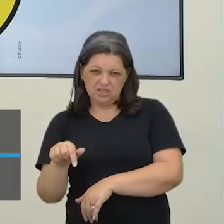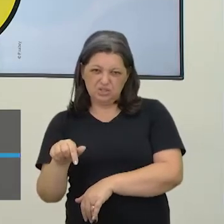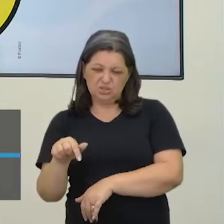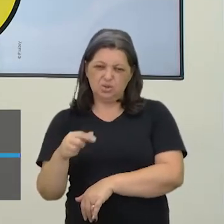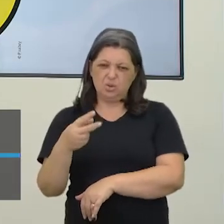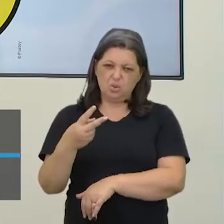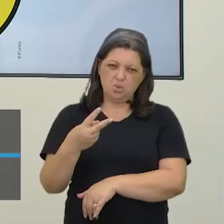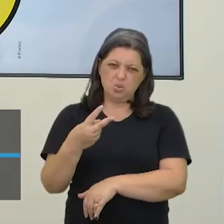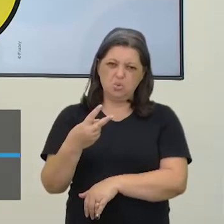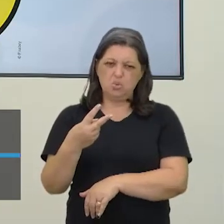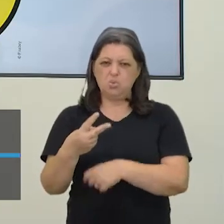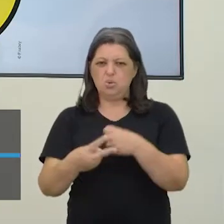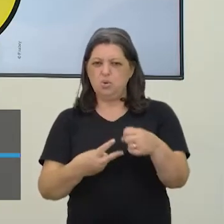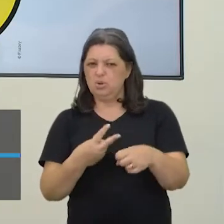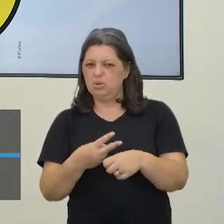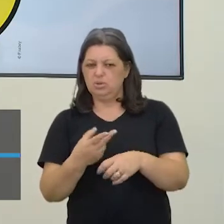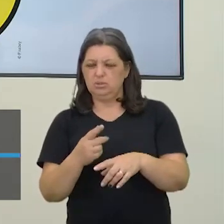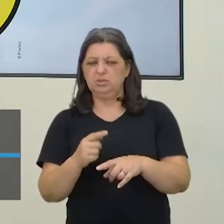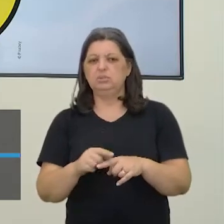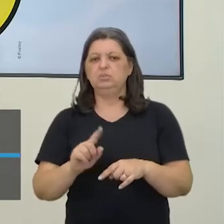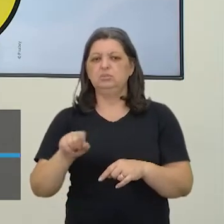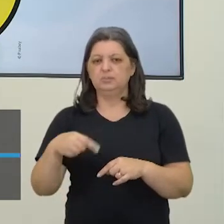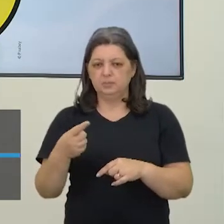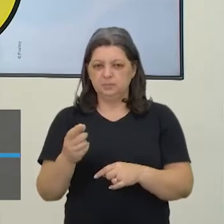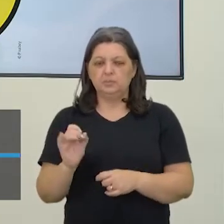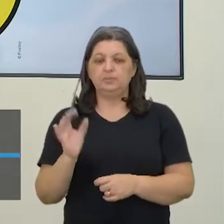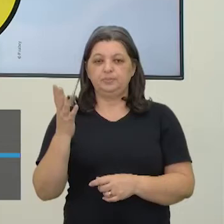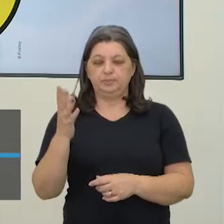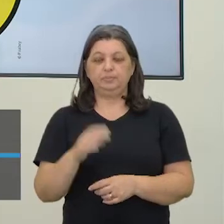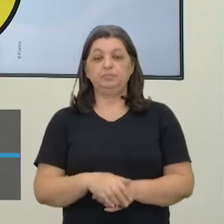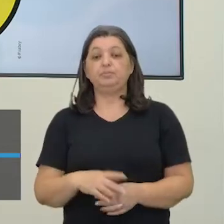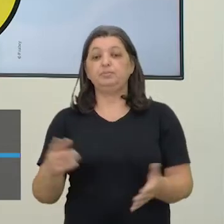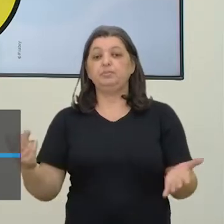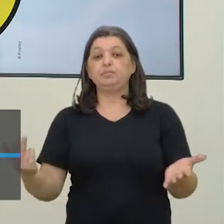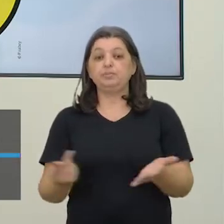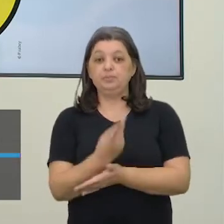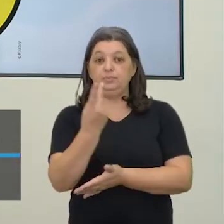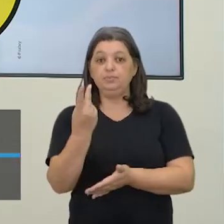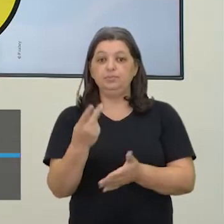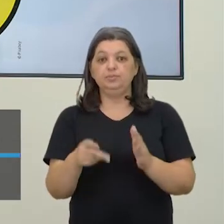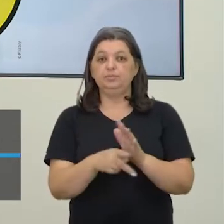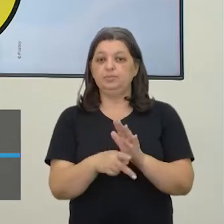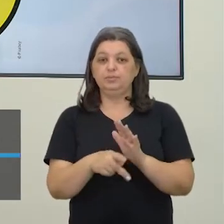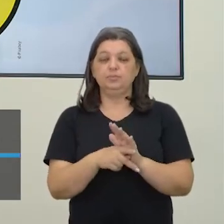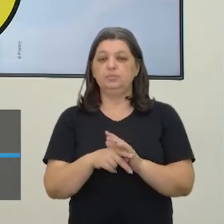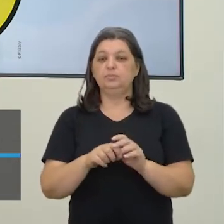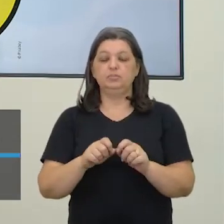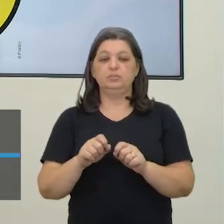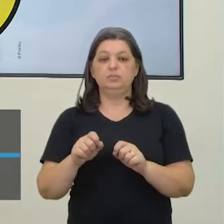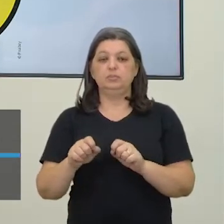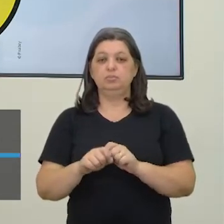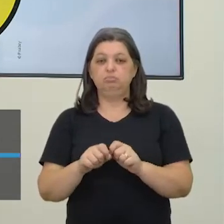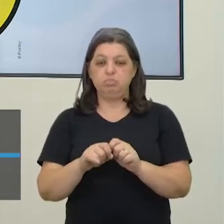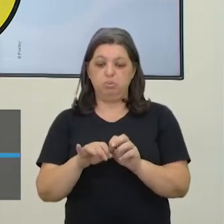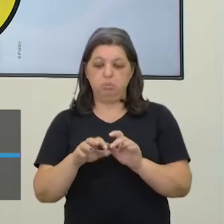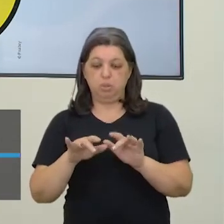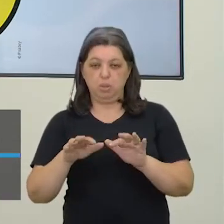2 anos depois de Chernobyl. O que aconteceu? Notícia. Acidente radioativo em